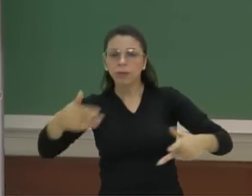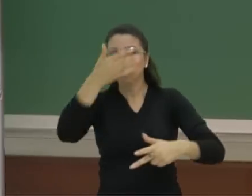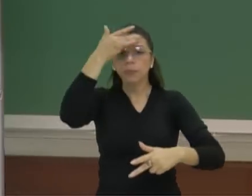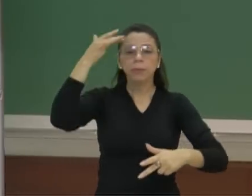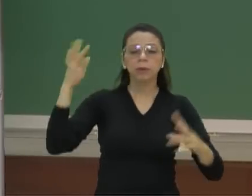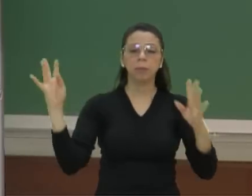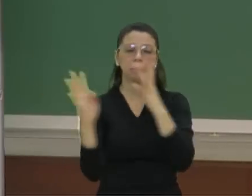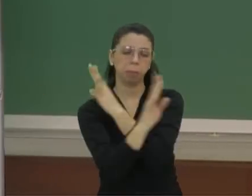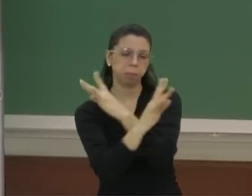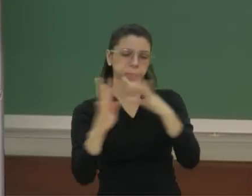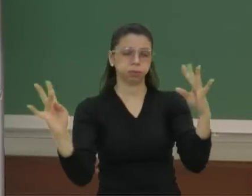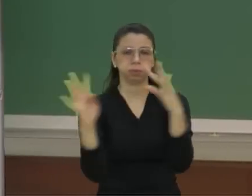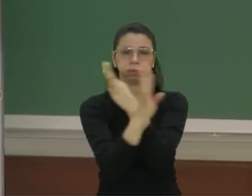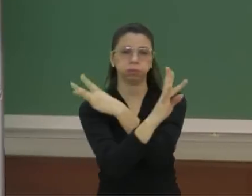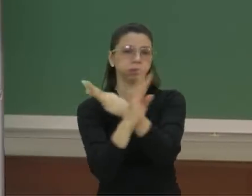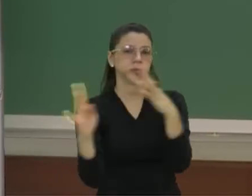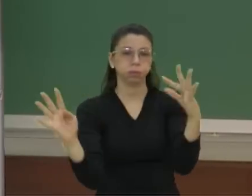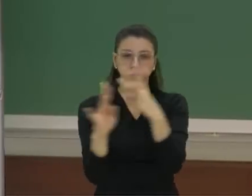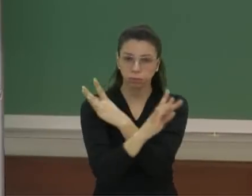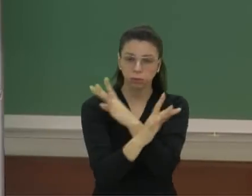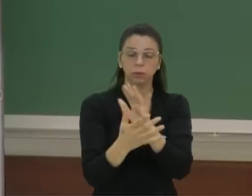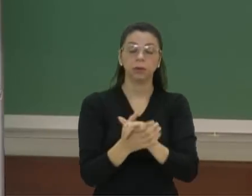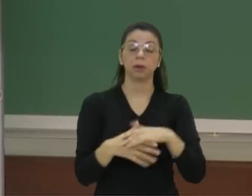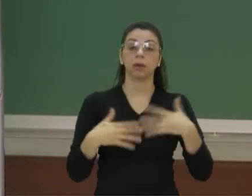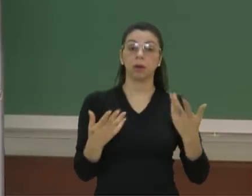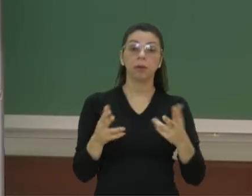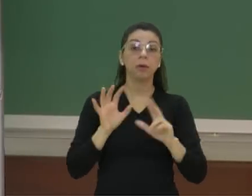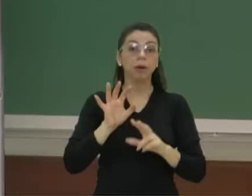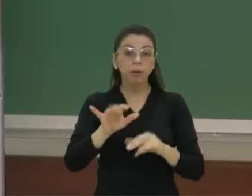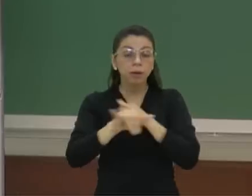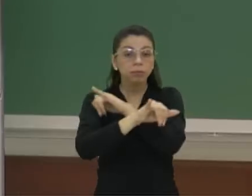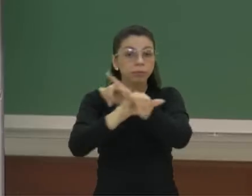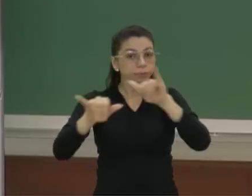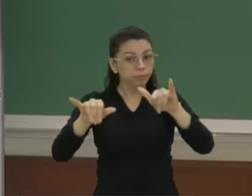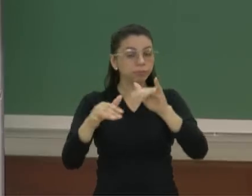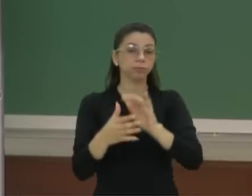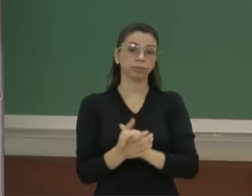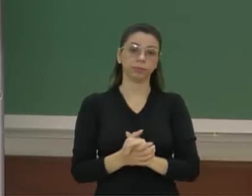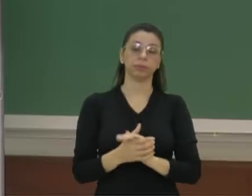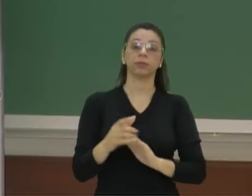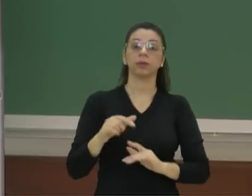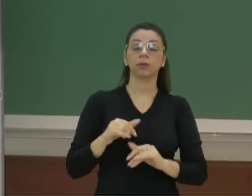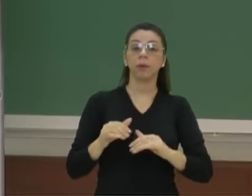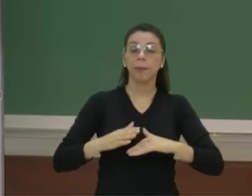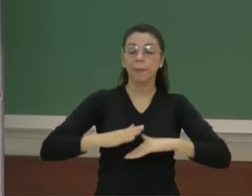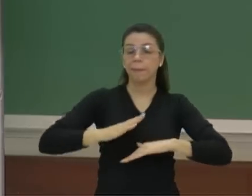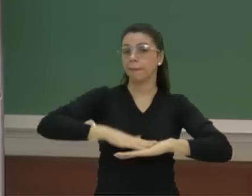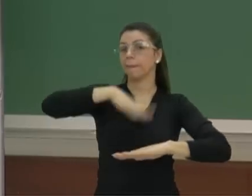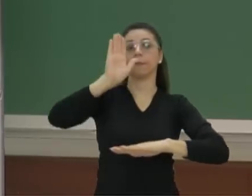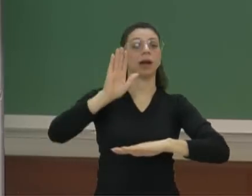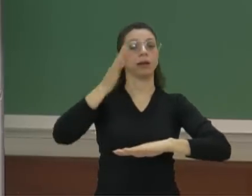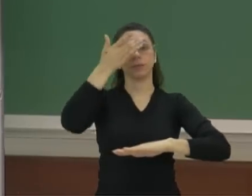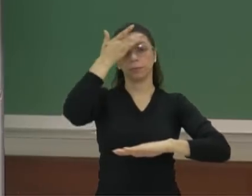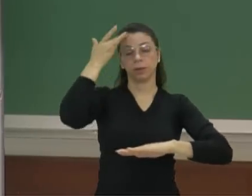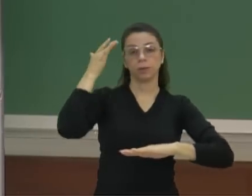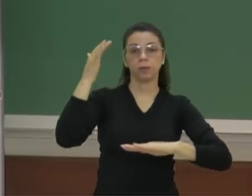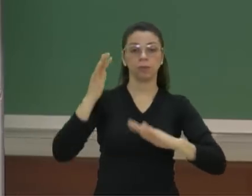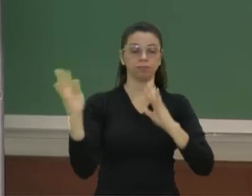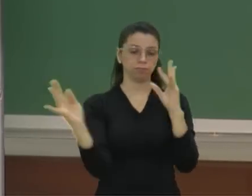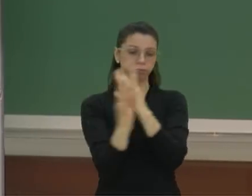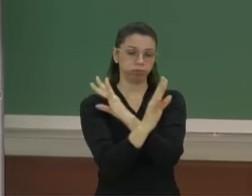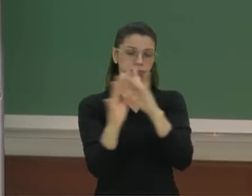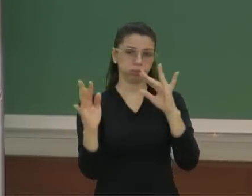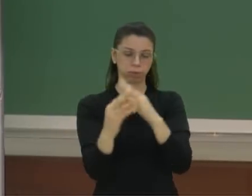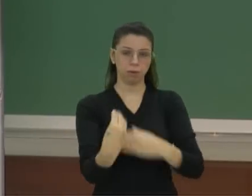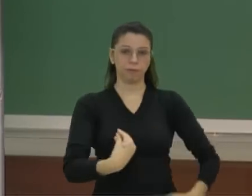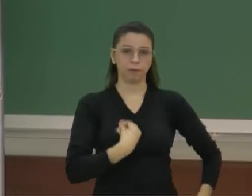pessoas juntas num espaço pequeno. Então é isso que a reportagem está querendo falar. Quanto mais pessoas vivendo próximas,